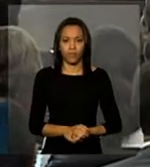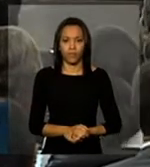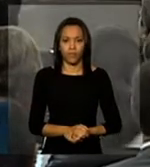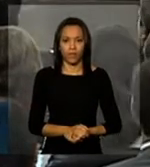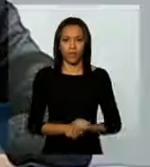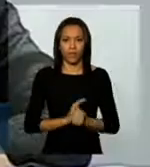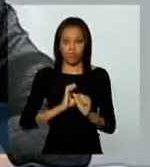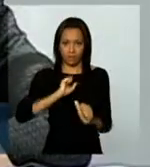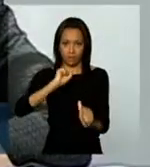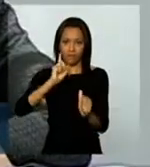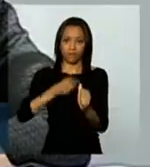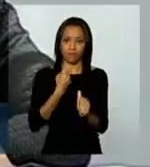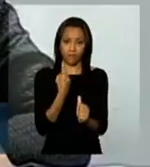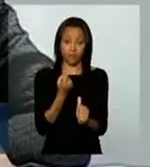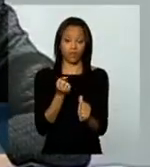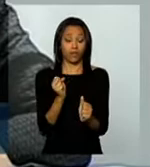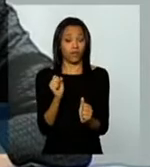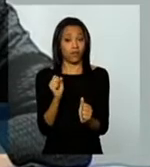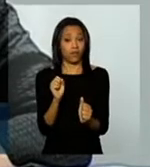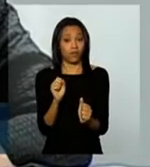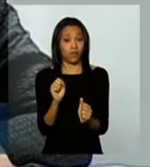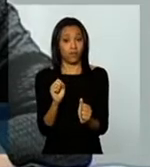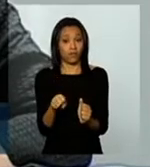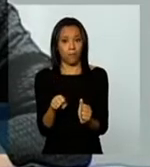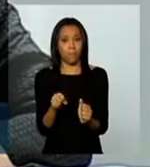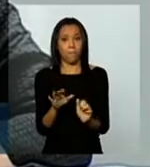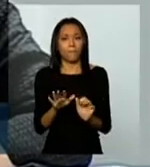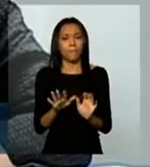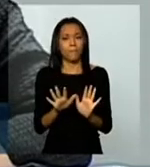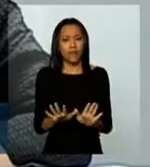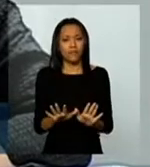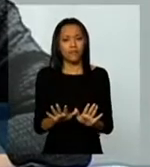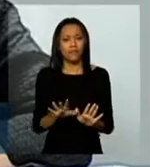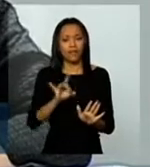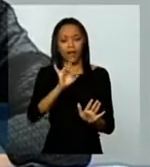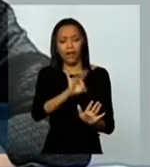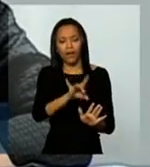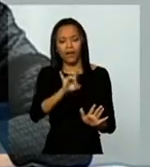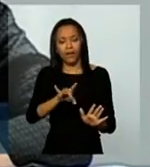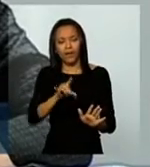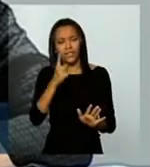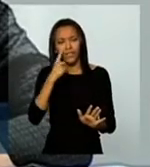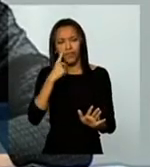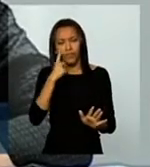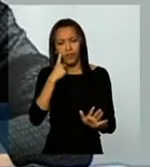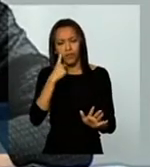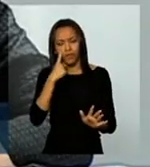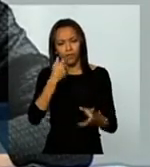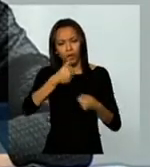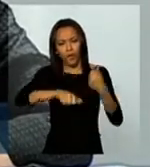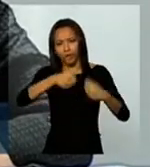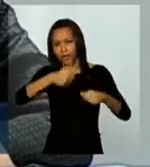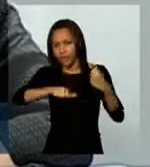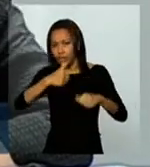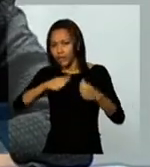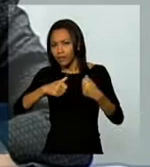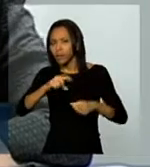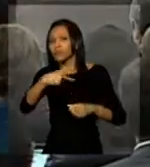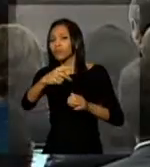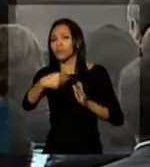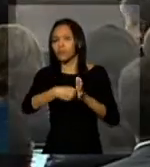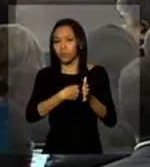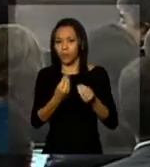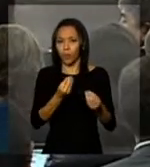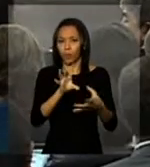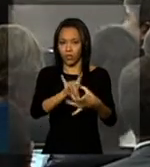Em princípio, sim, mas isso a gente, a cada momento, está avaliando essa situação. Vamos